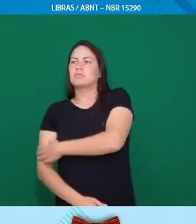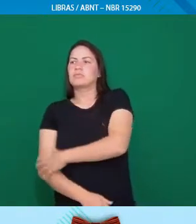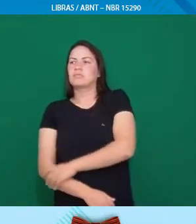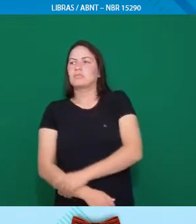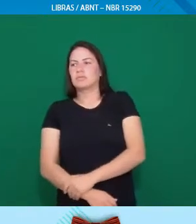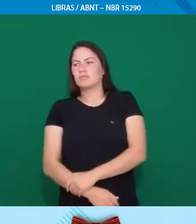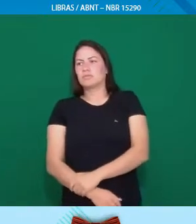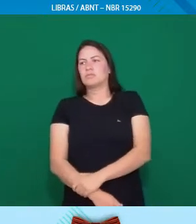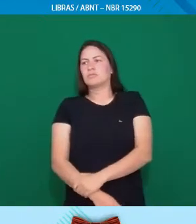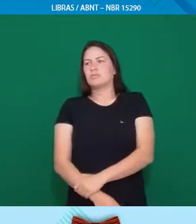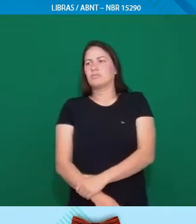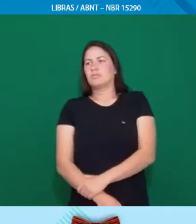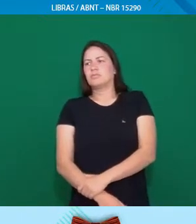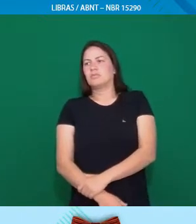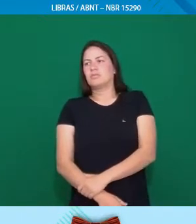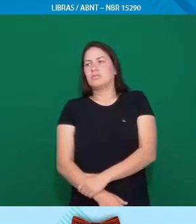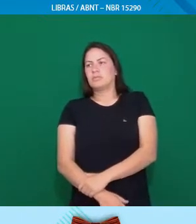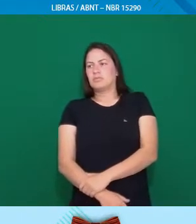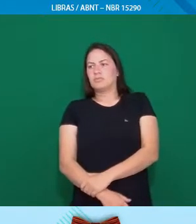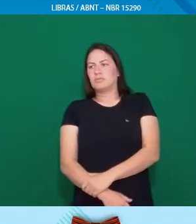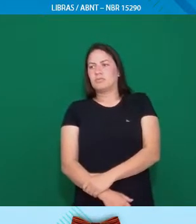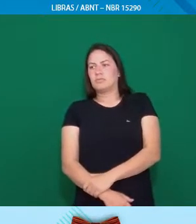E aí